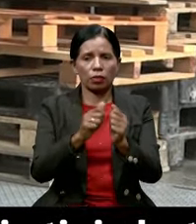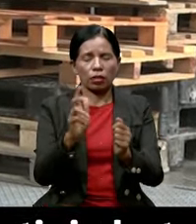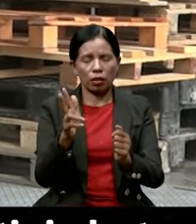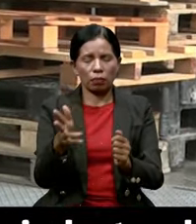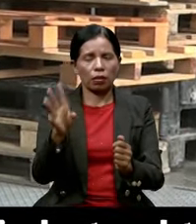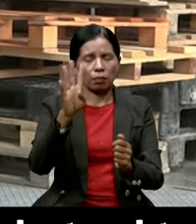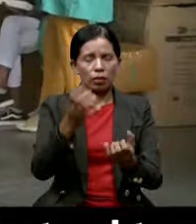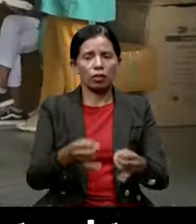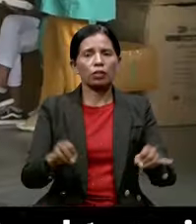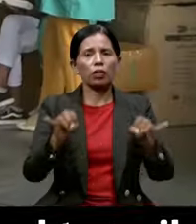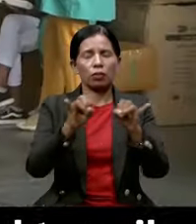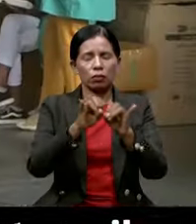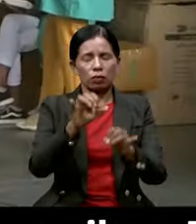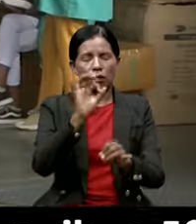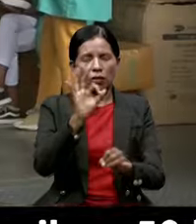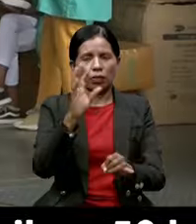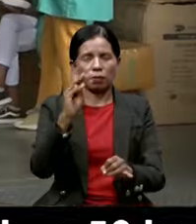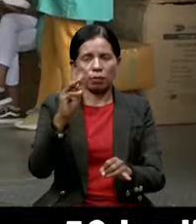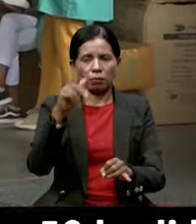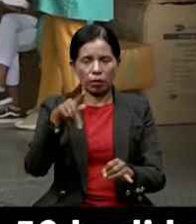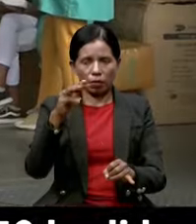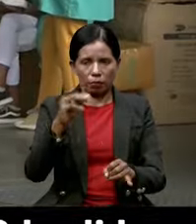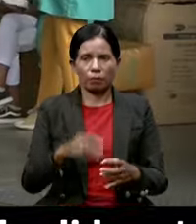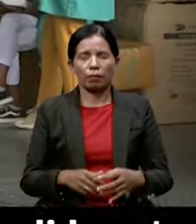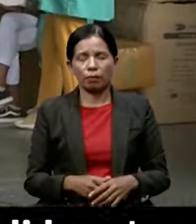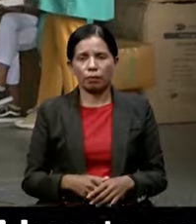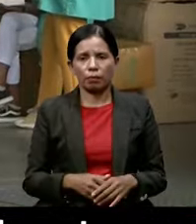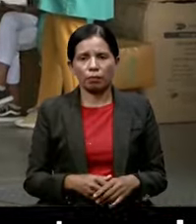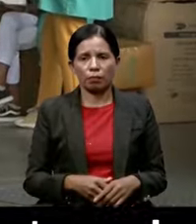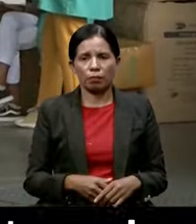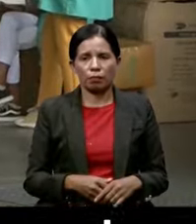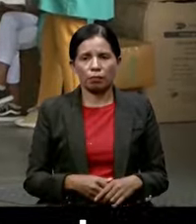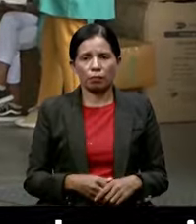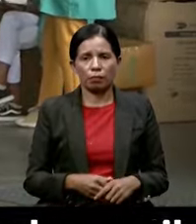instituto nasional farmasia no produto medico Adrian Verdial, Jaime dos Santos, Ziemen.